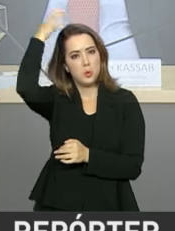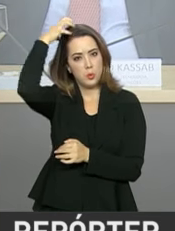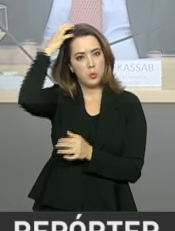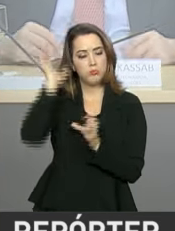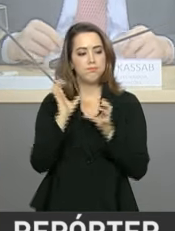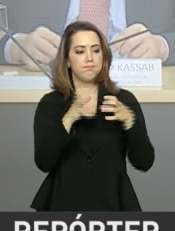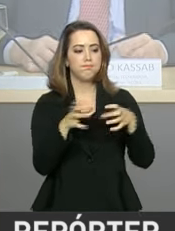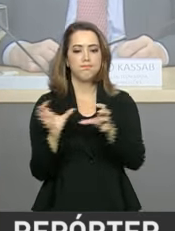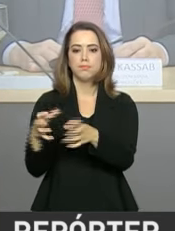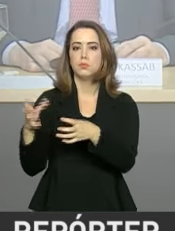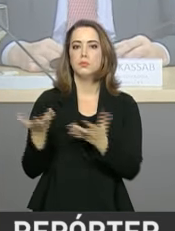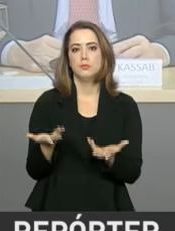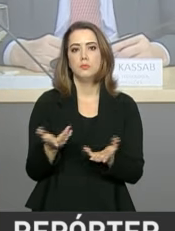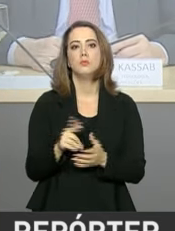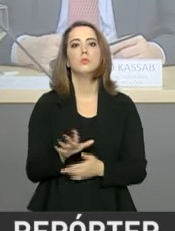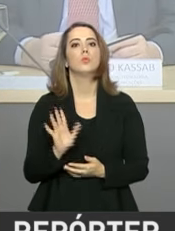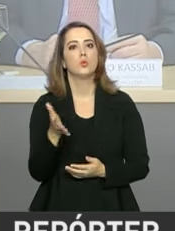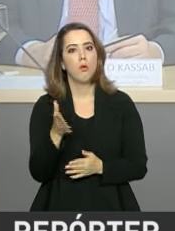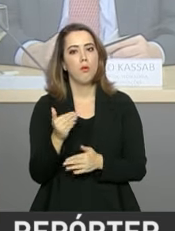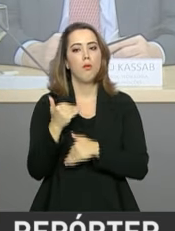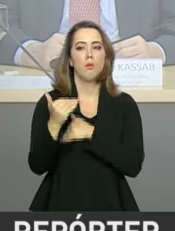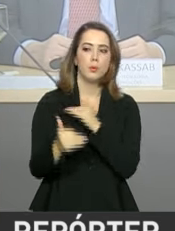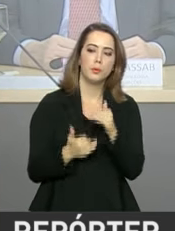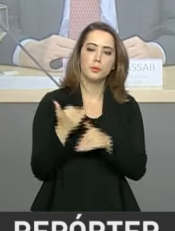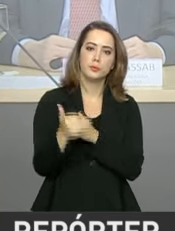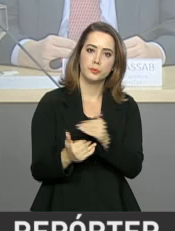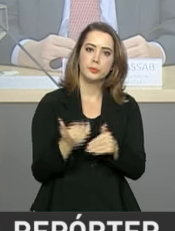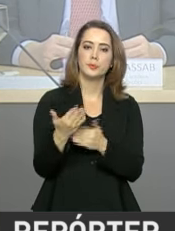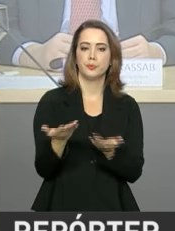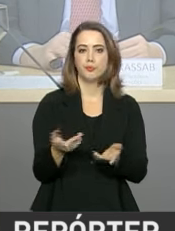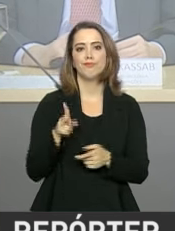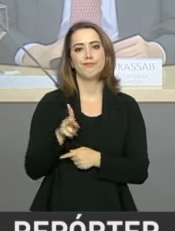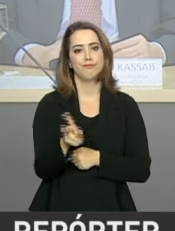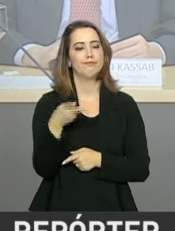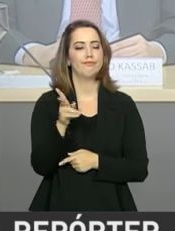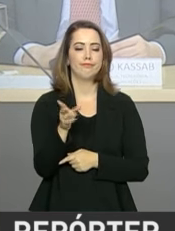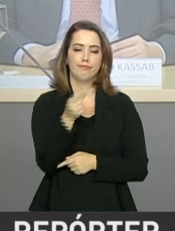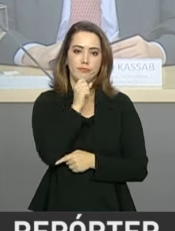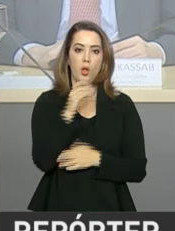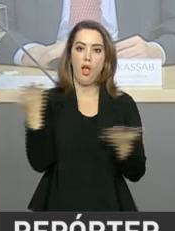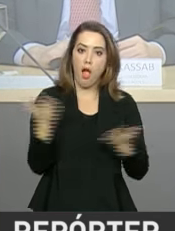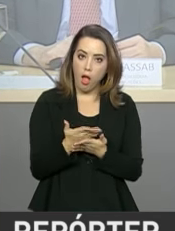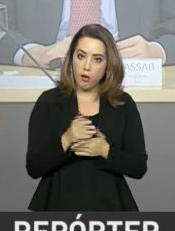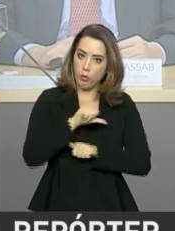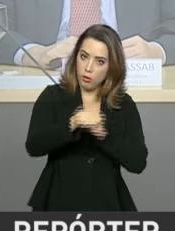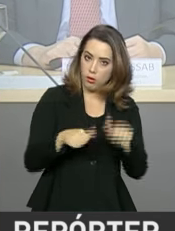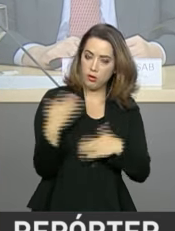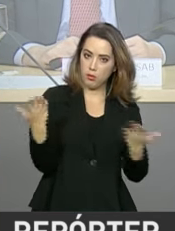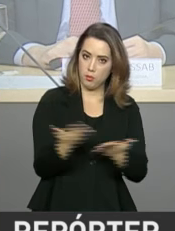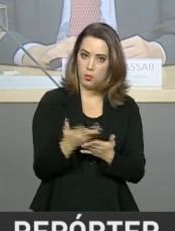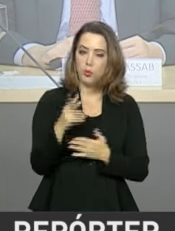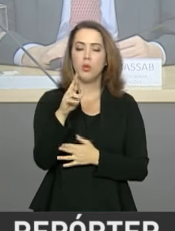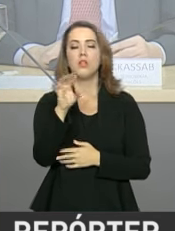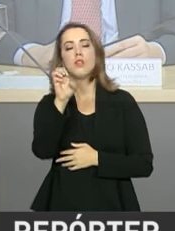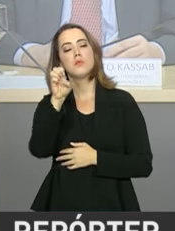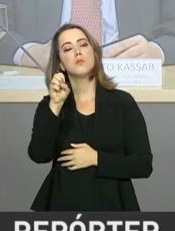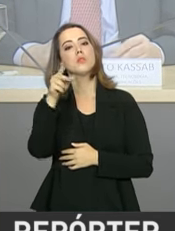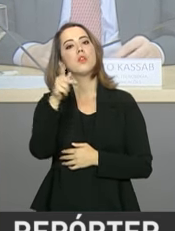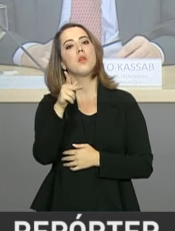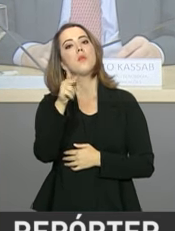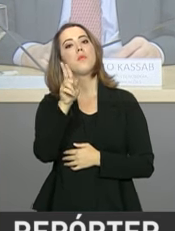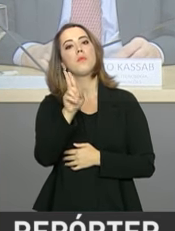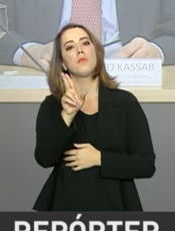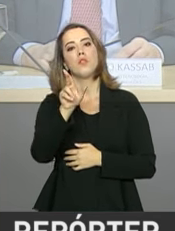não é governo geral depois ve o Império no Estado unitário e quando nós vios para república Podem perceber o seguinte a cada 20 30